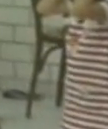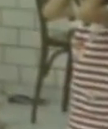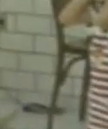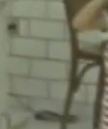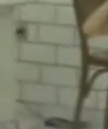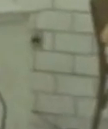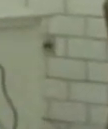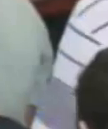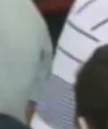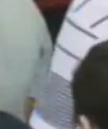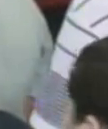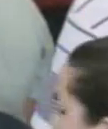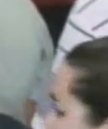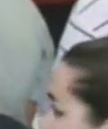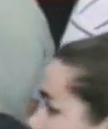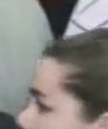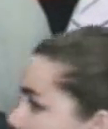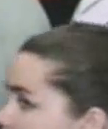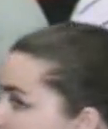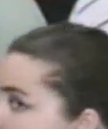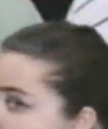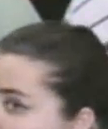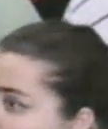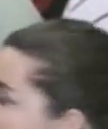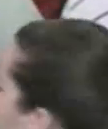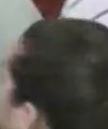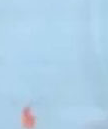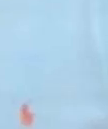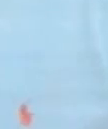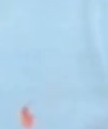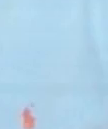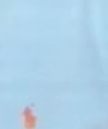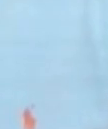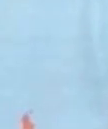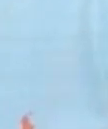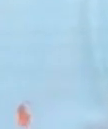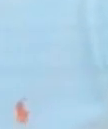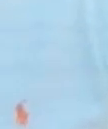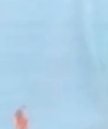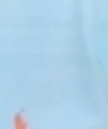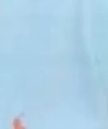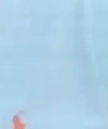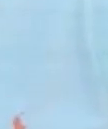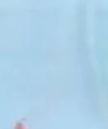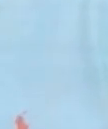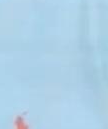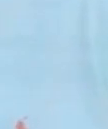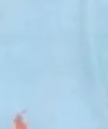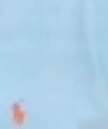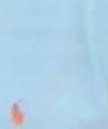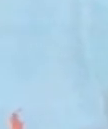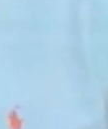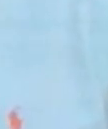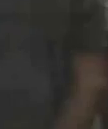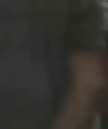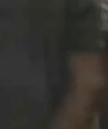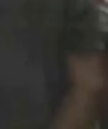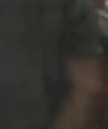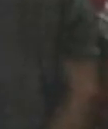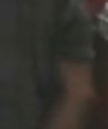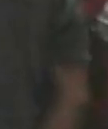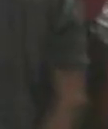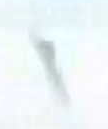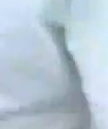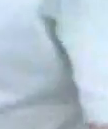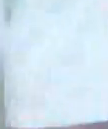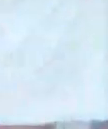623.614 votos. Henrique Alves é candidato pelo PMDB, nasceu no Rio de Janeiro, tem 65 anos